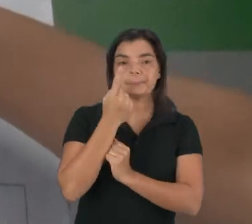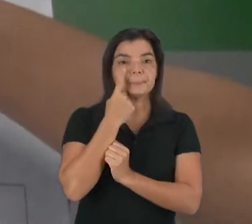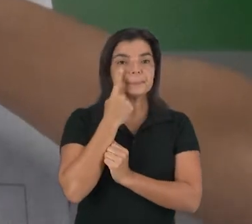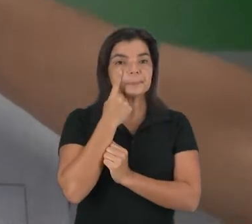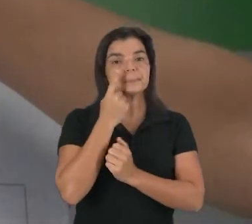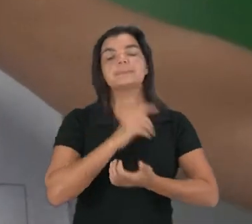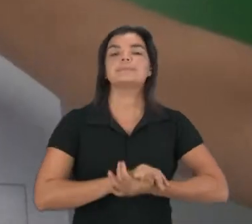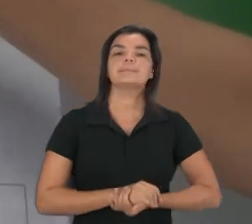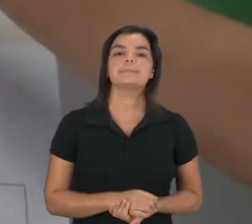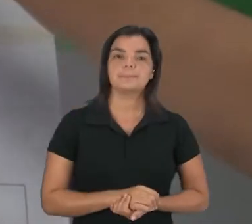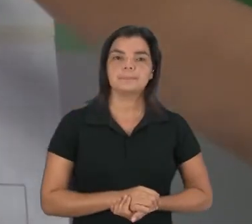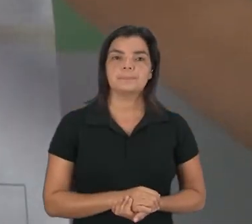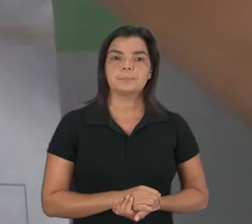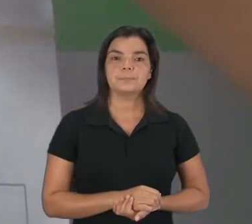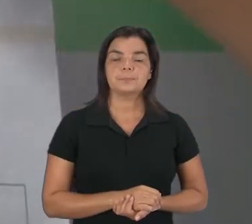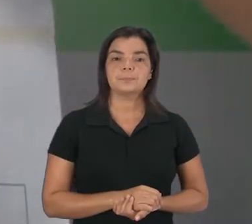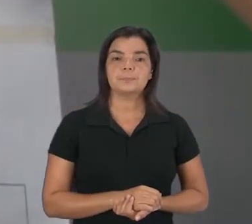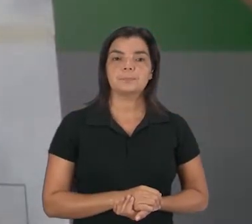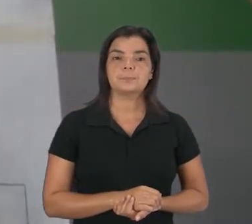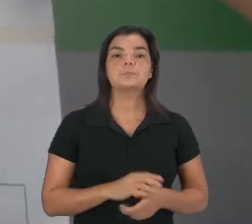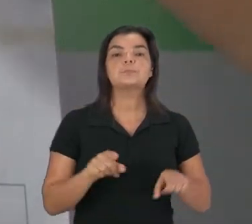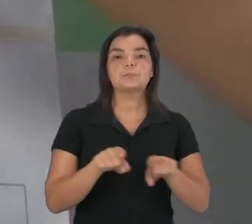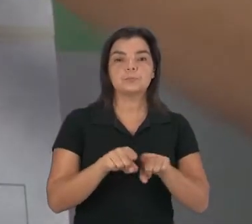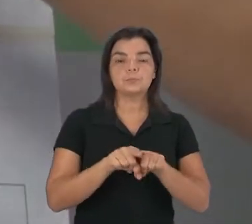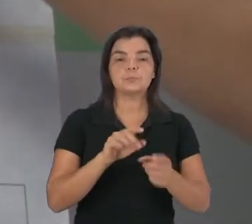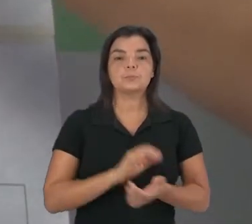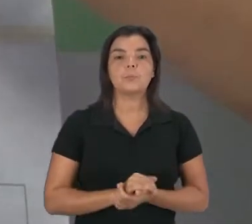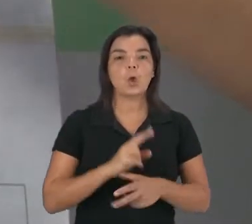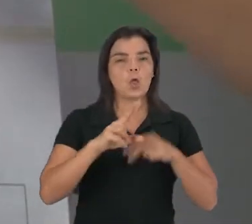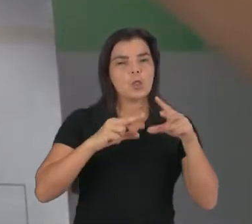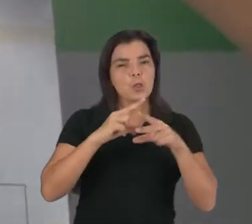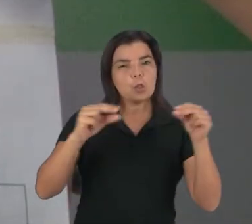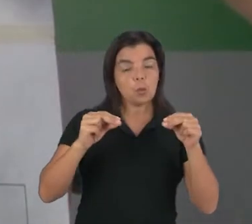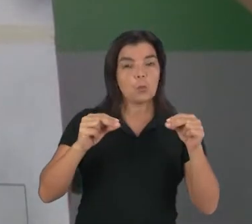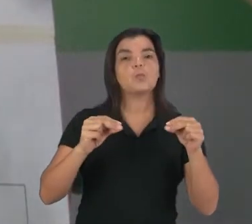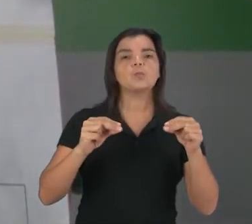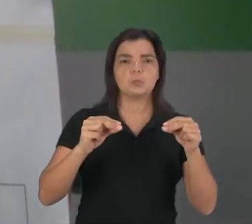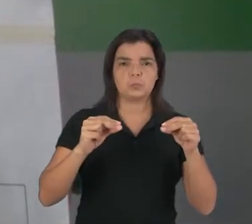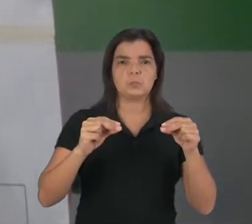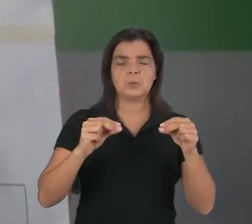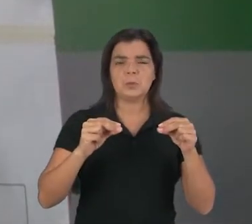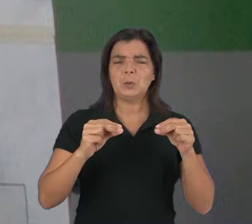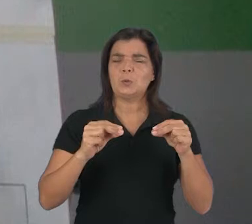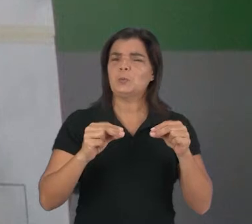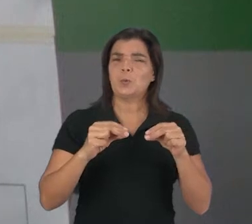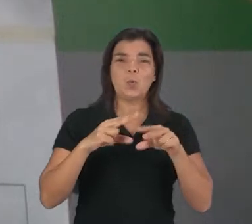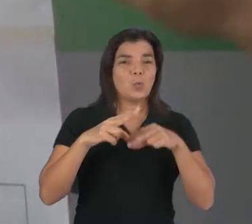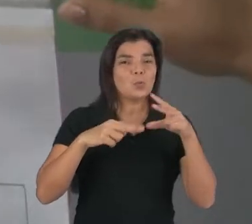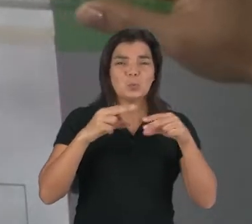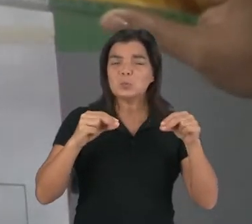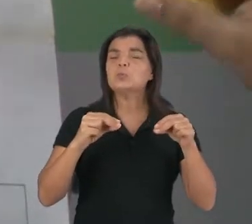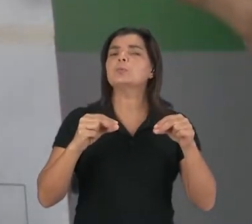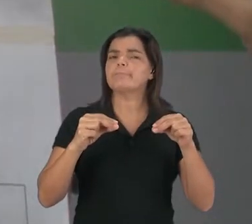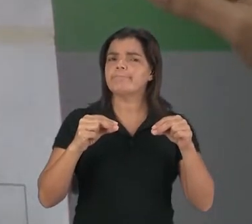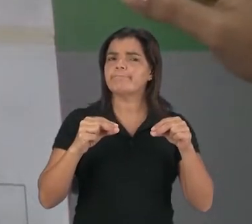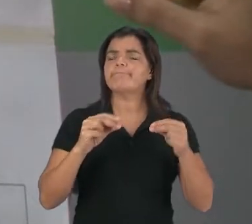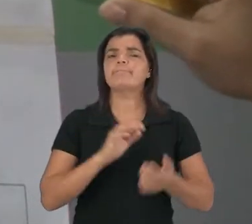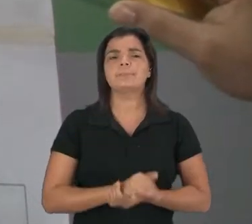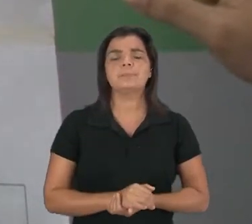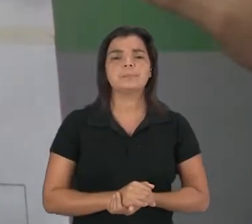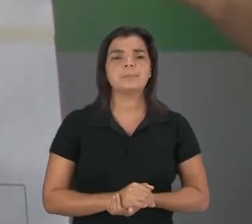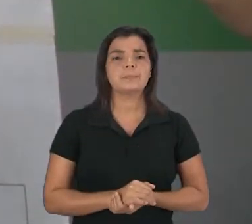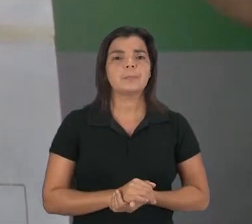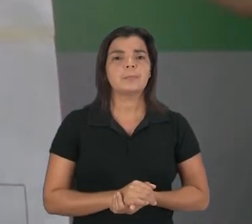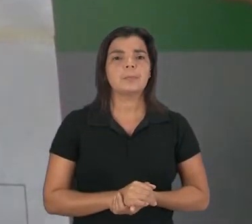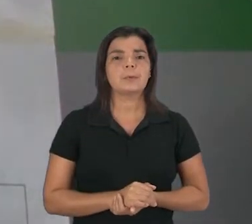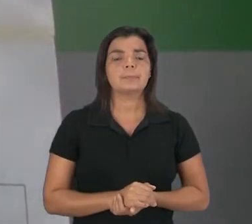só. O nó que ela deu no laço ficou apertado. Muito bem. Vamos ler